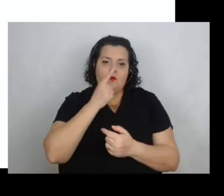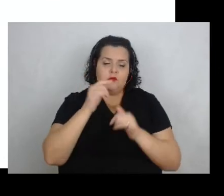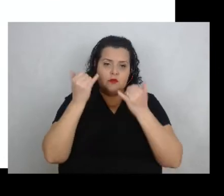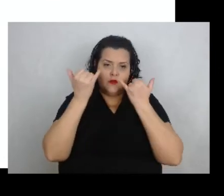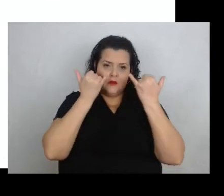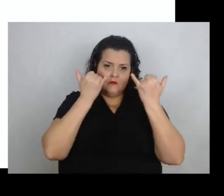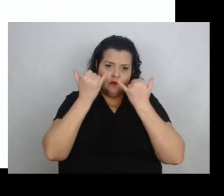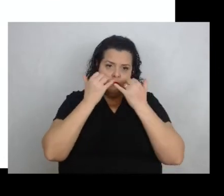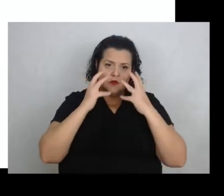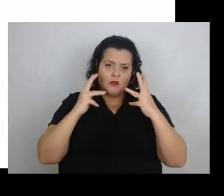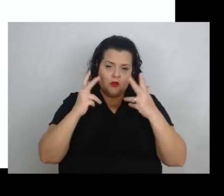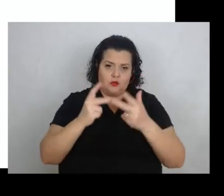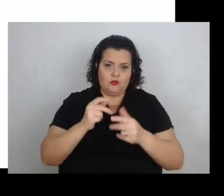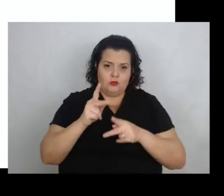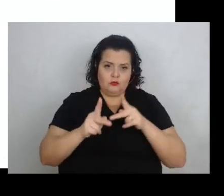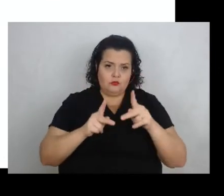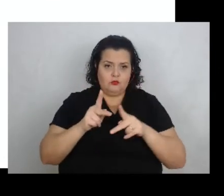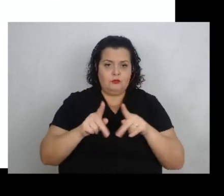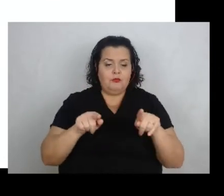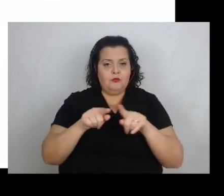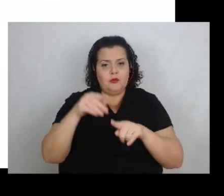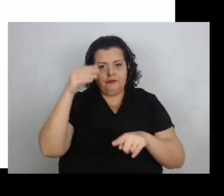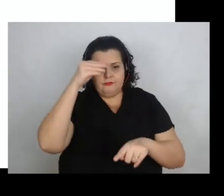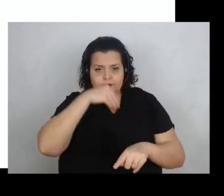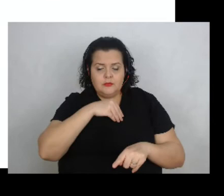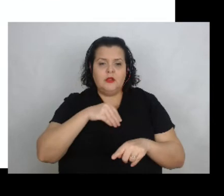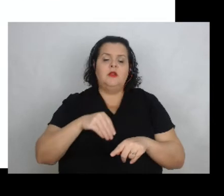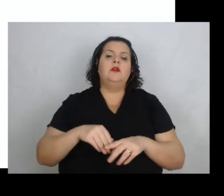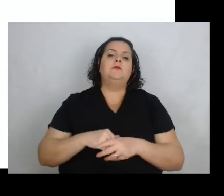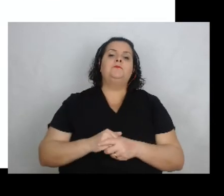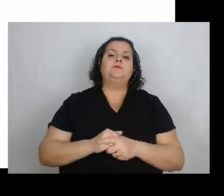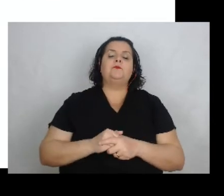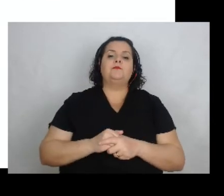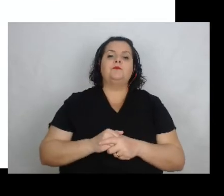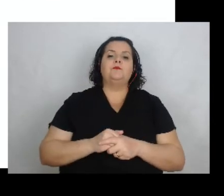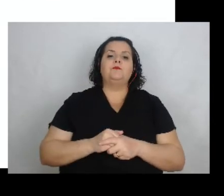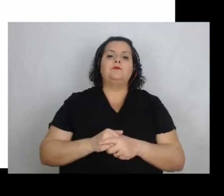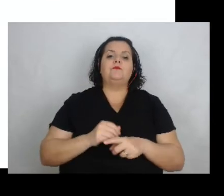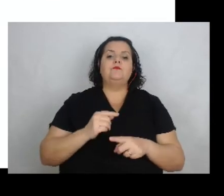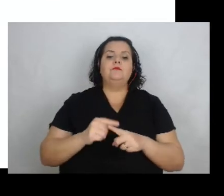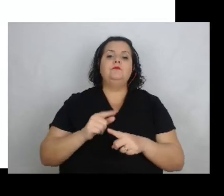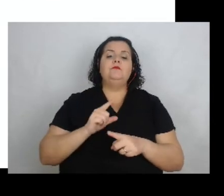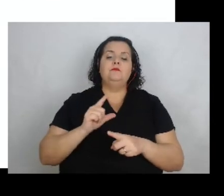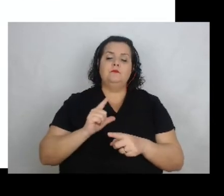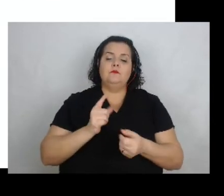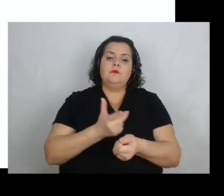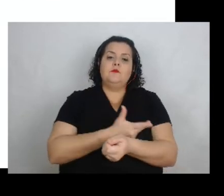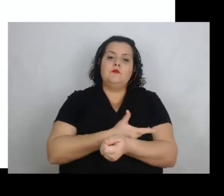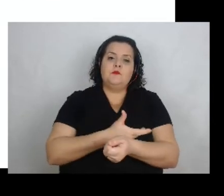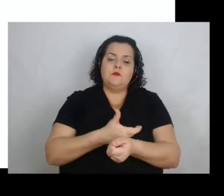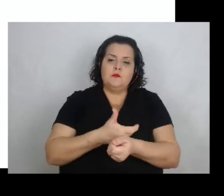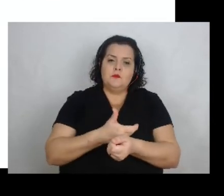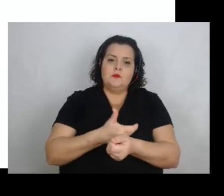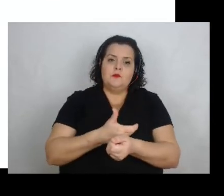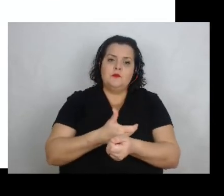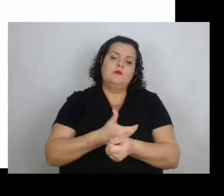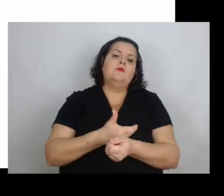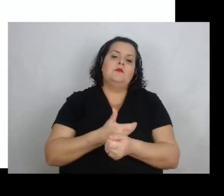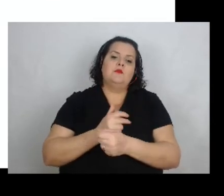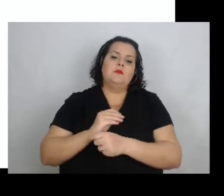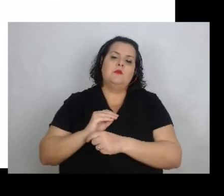nós esperamos dessa também, porque ele tem um componente que é um estudo de soroprevalência, também contribuir para